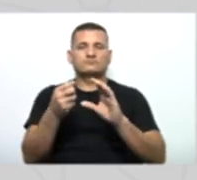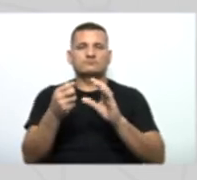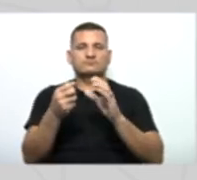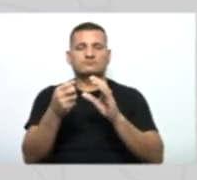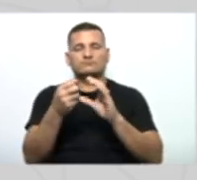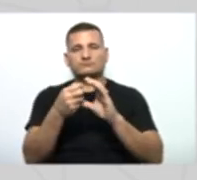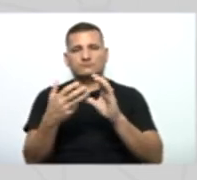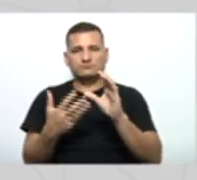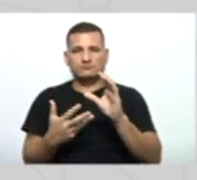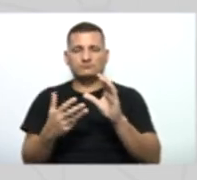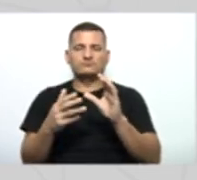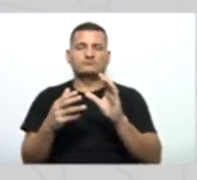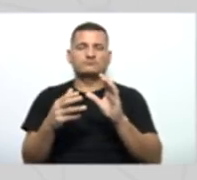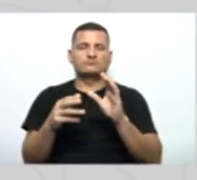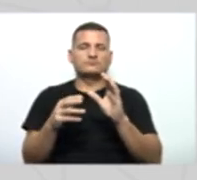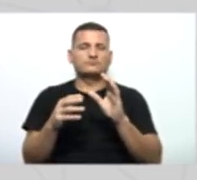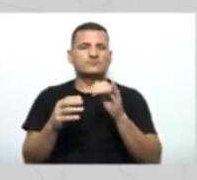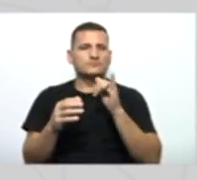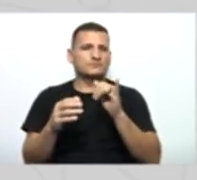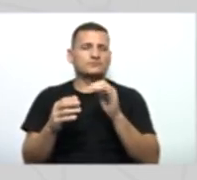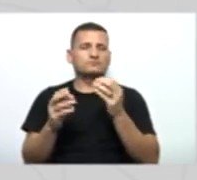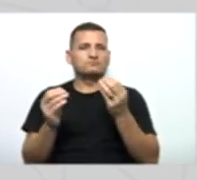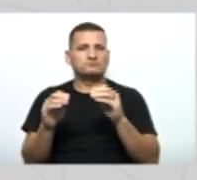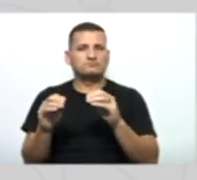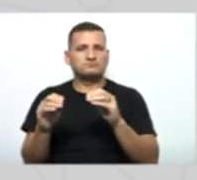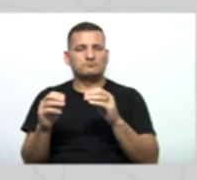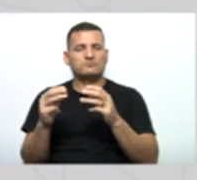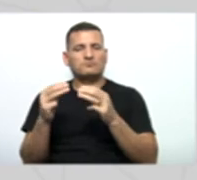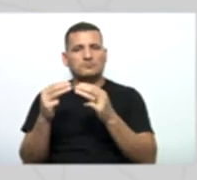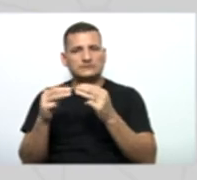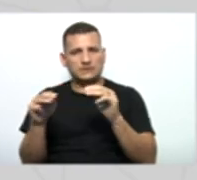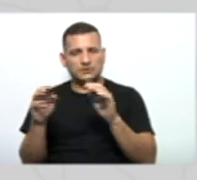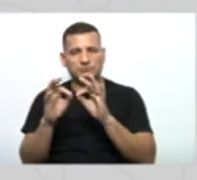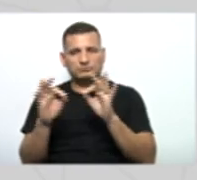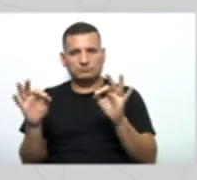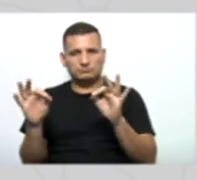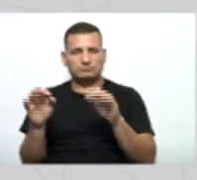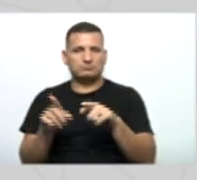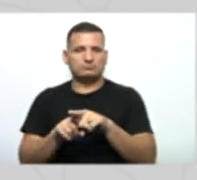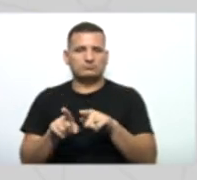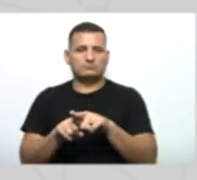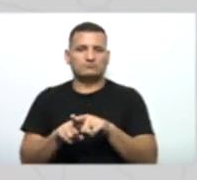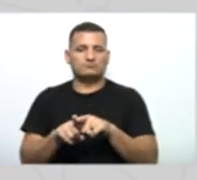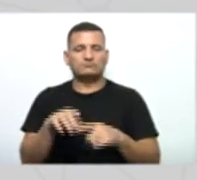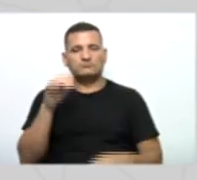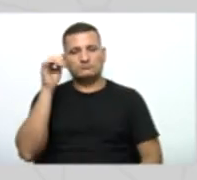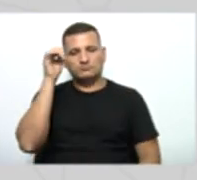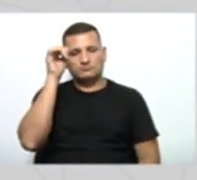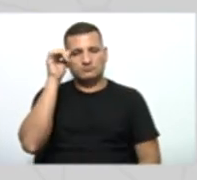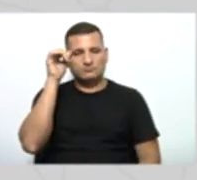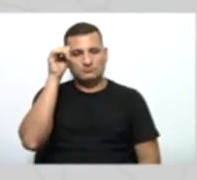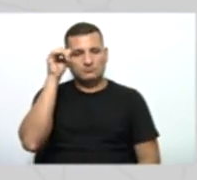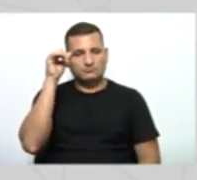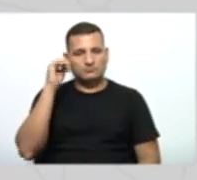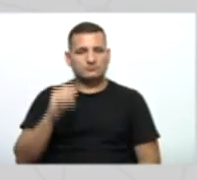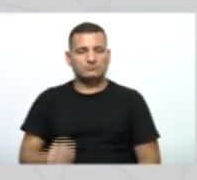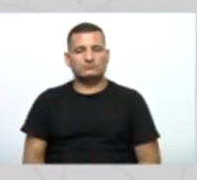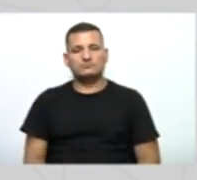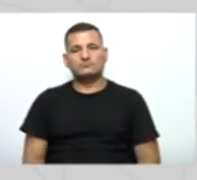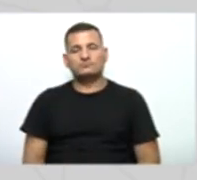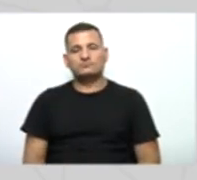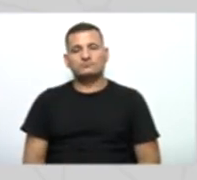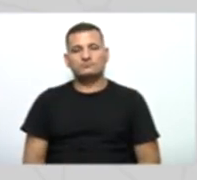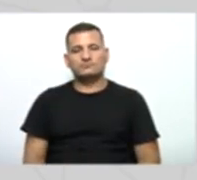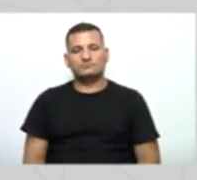se você quiser, colocar uma mensagem de confirmação de que o objeto foi criado. Então, você tem que fazer lá a criação dos